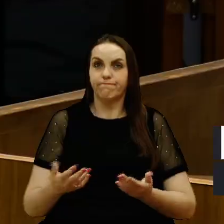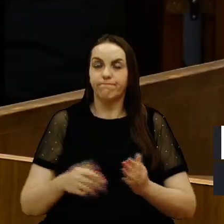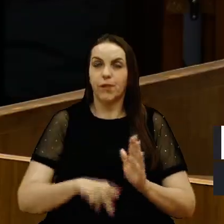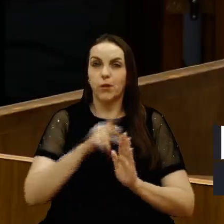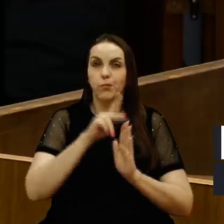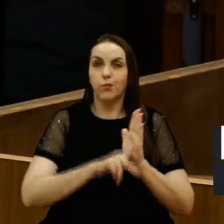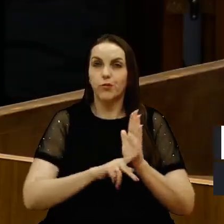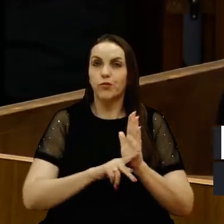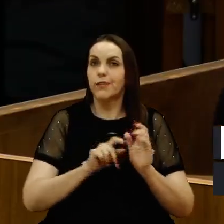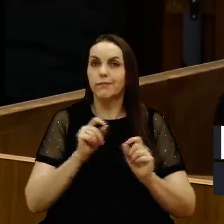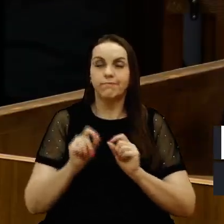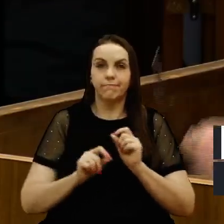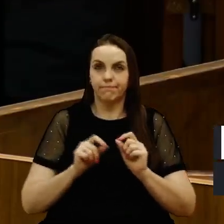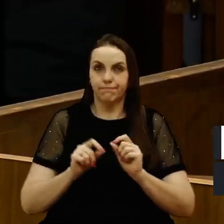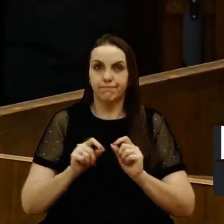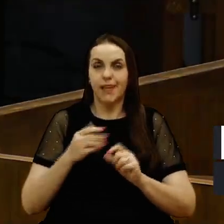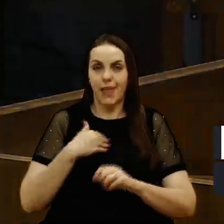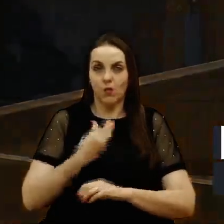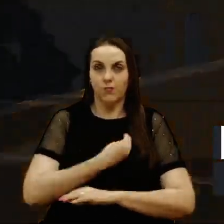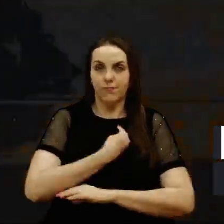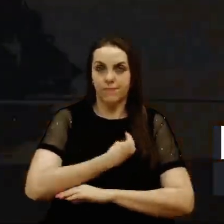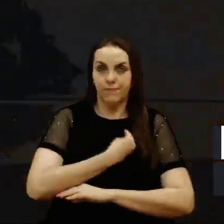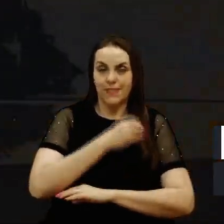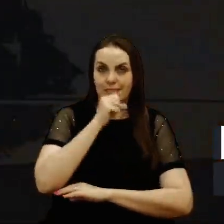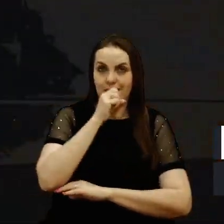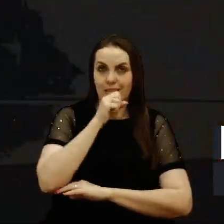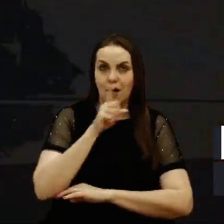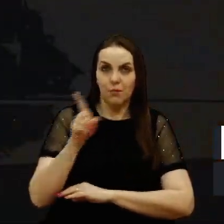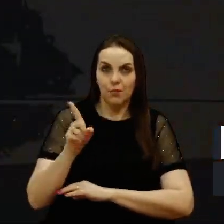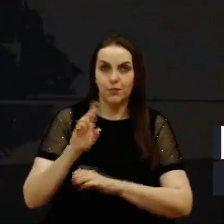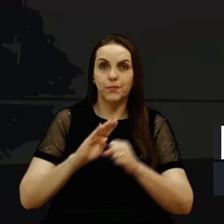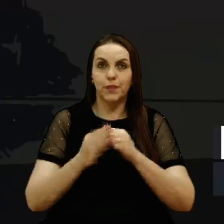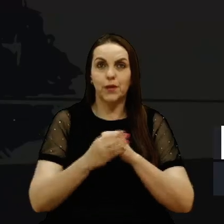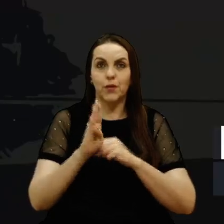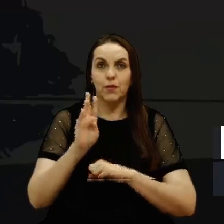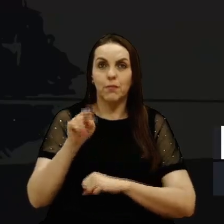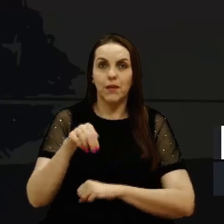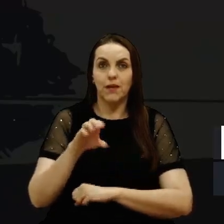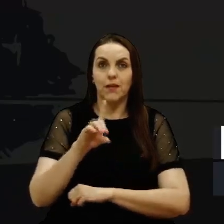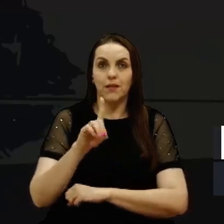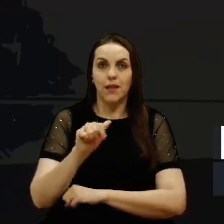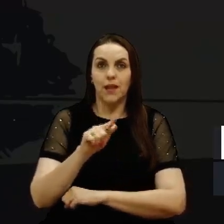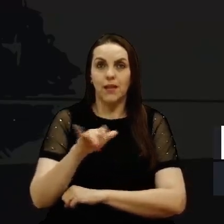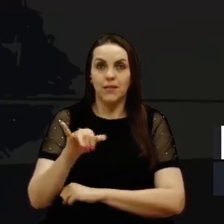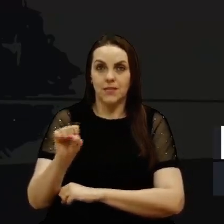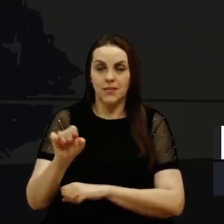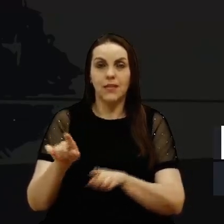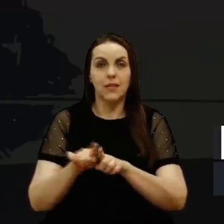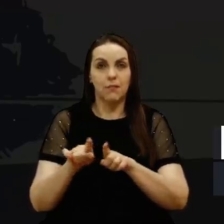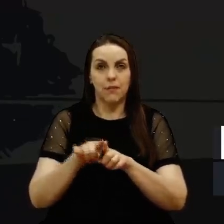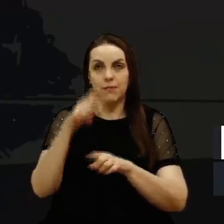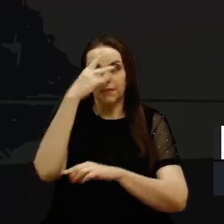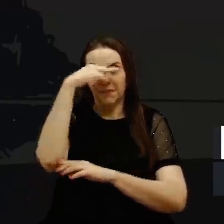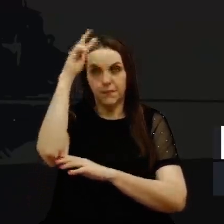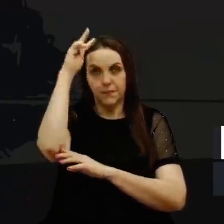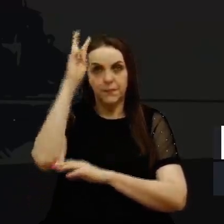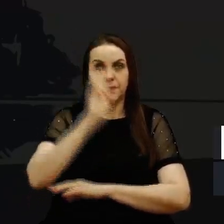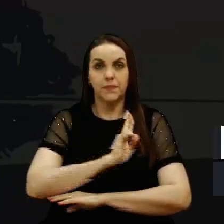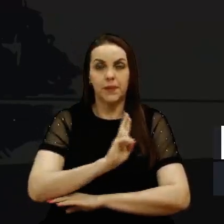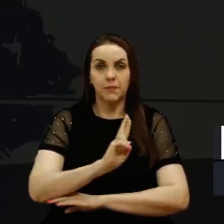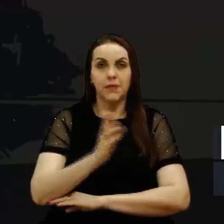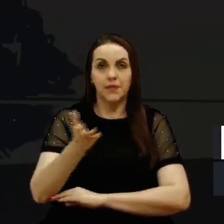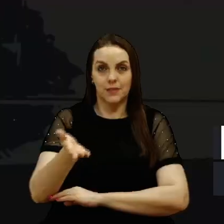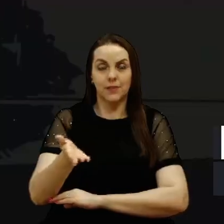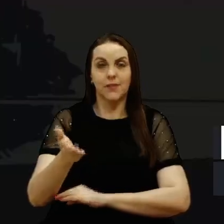SAMAI. E eu estive sábado no Brandalize, e também o Edson da Rosa estava representando essa